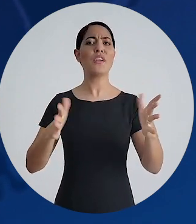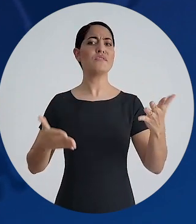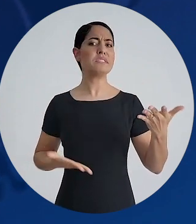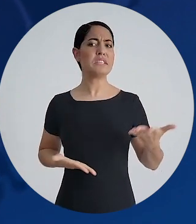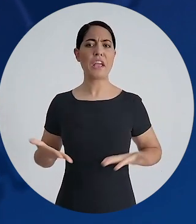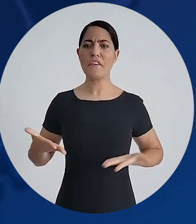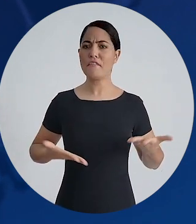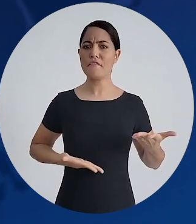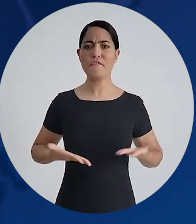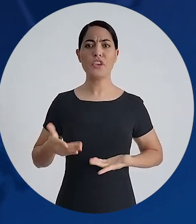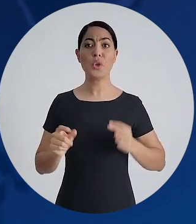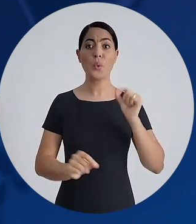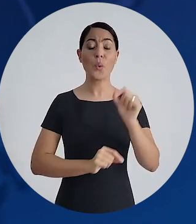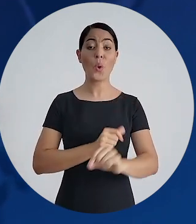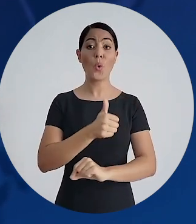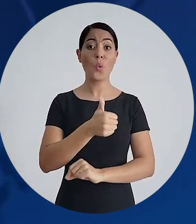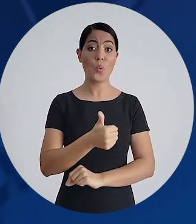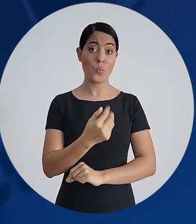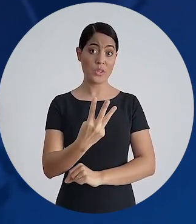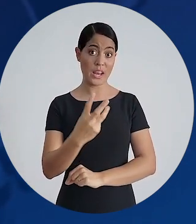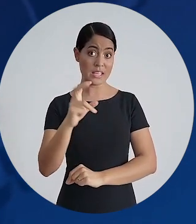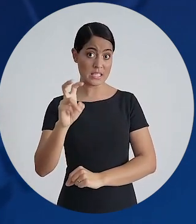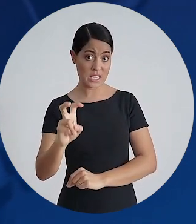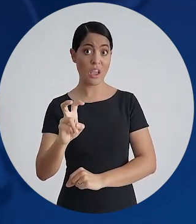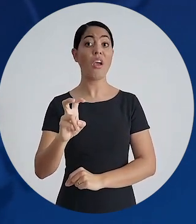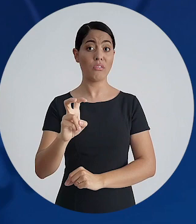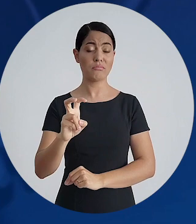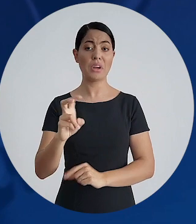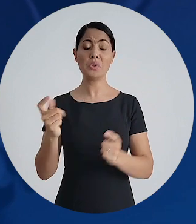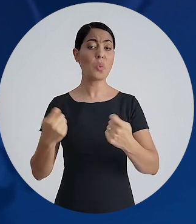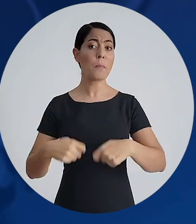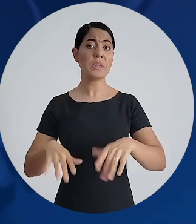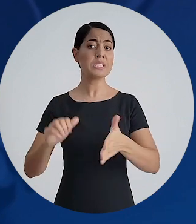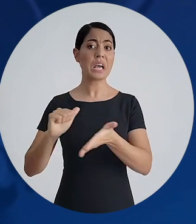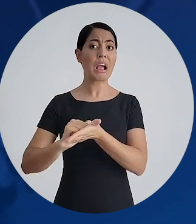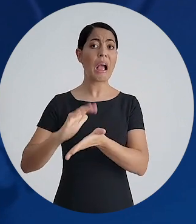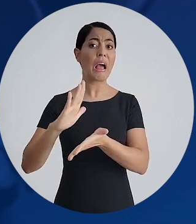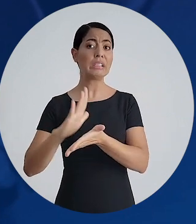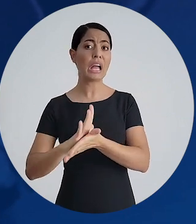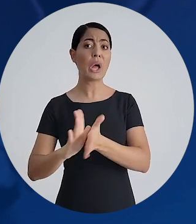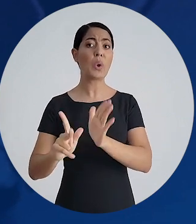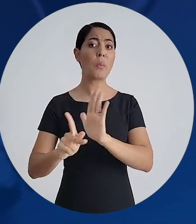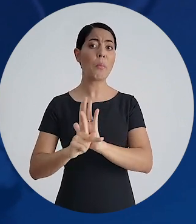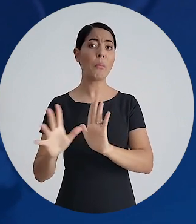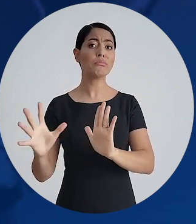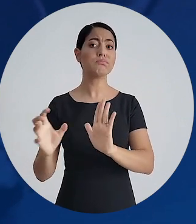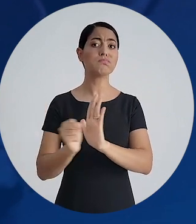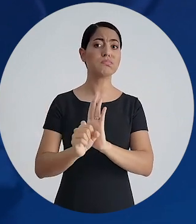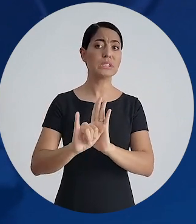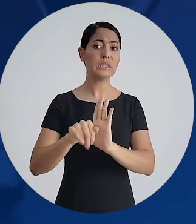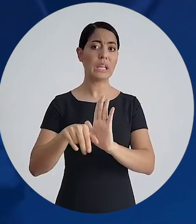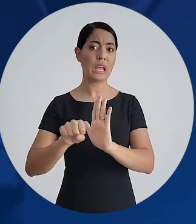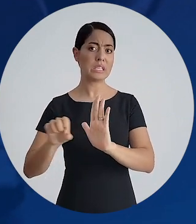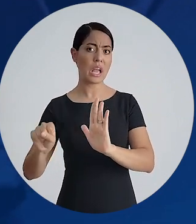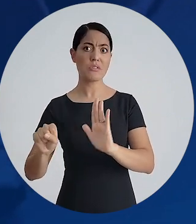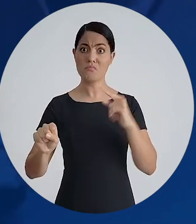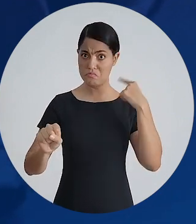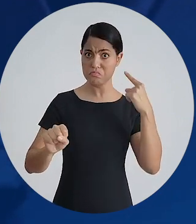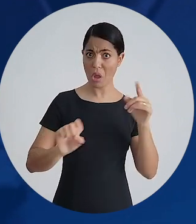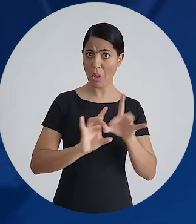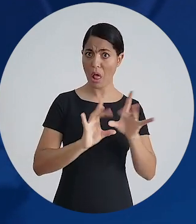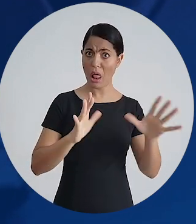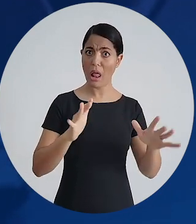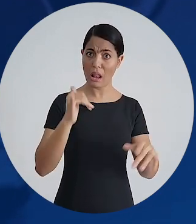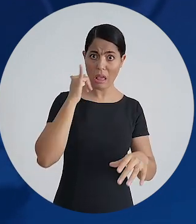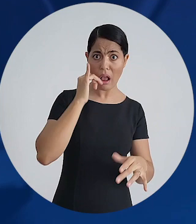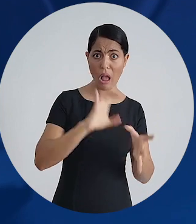serviços disponibilizados aos usuários do 135, independente de procuração cadastrada nos sistemas do